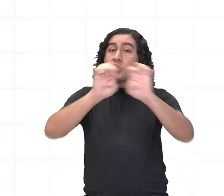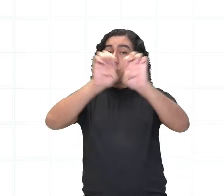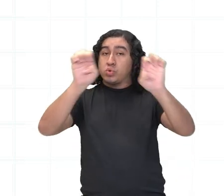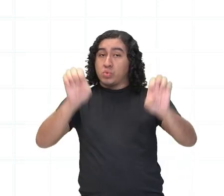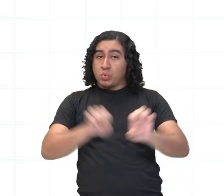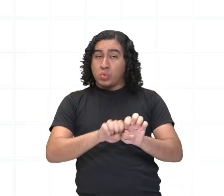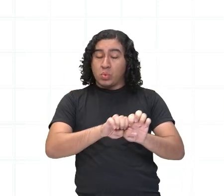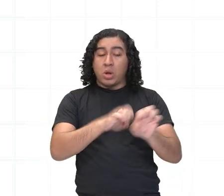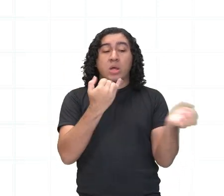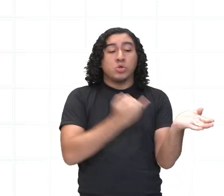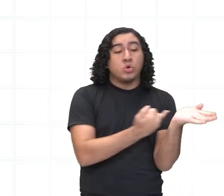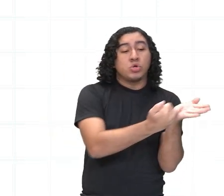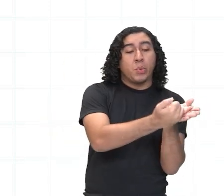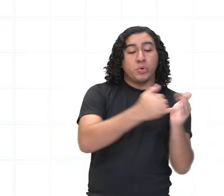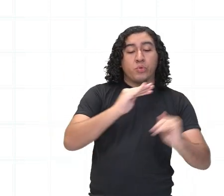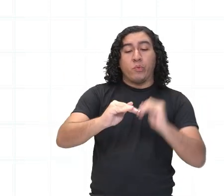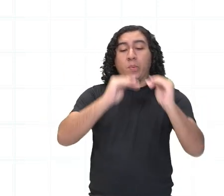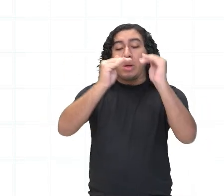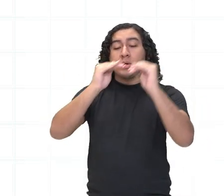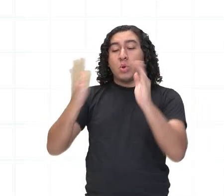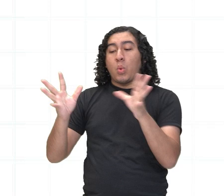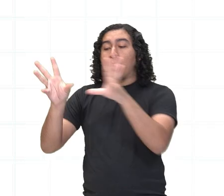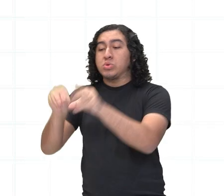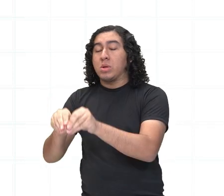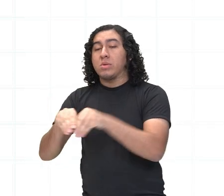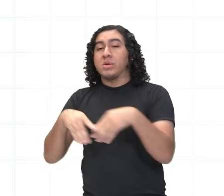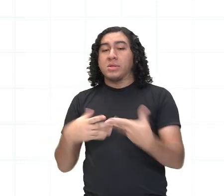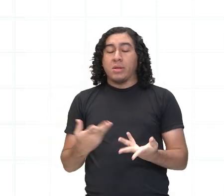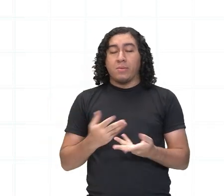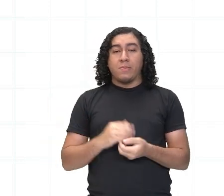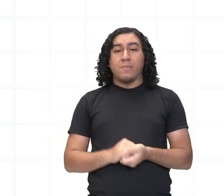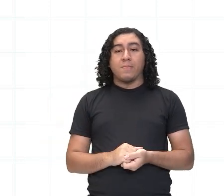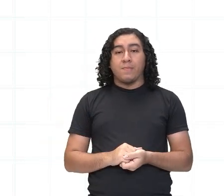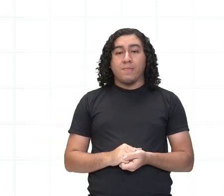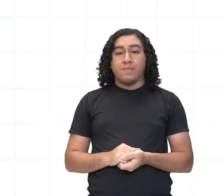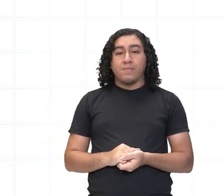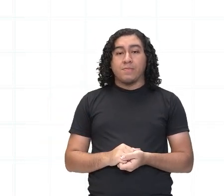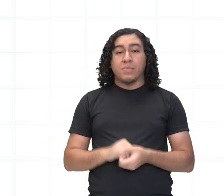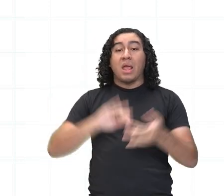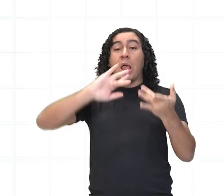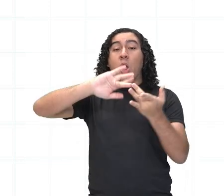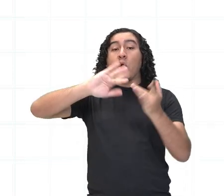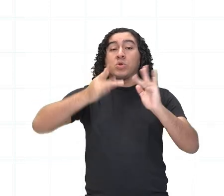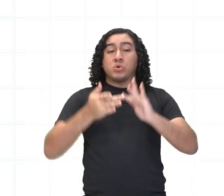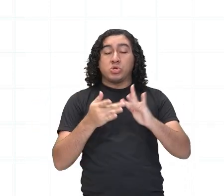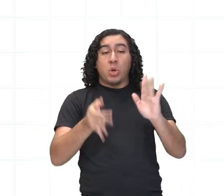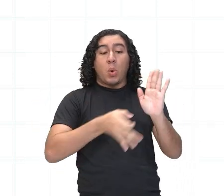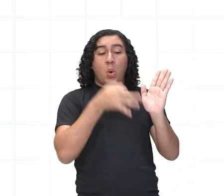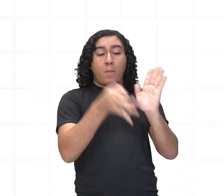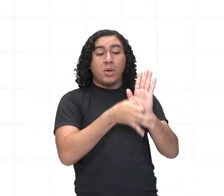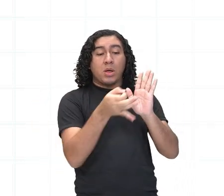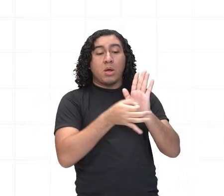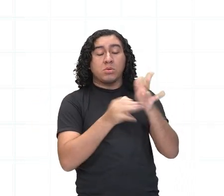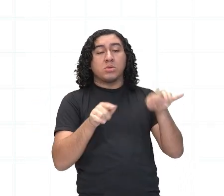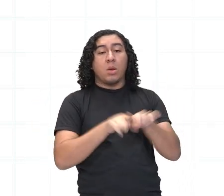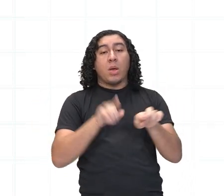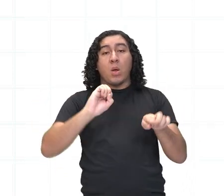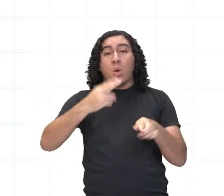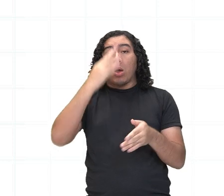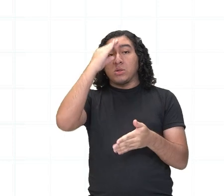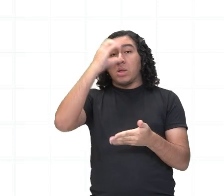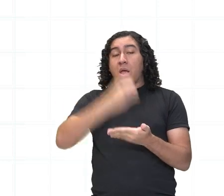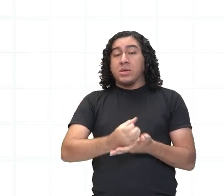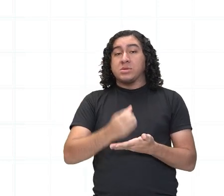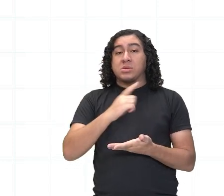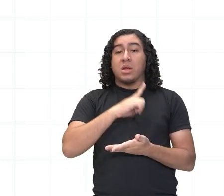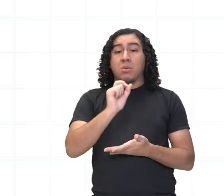desenvolvimento e conclusão, normalmente, então, a contextualização e a opinião ou tese compõem